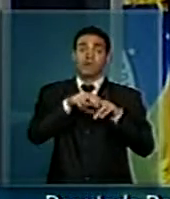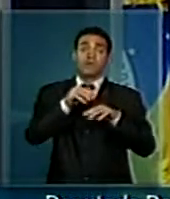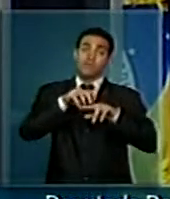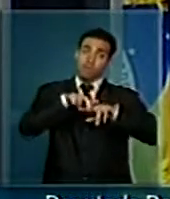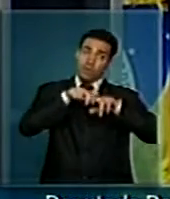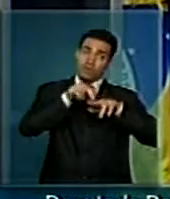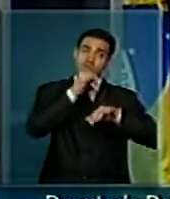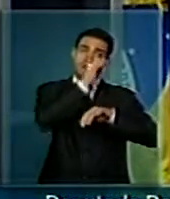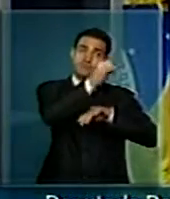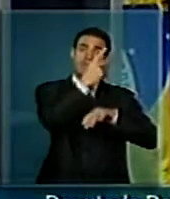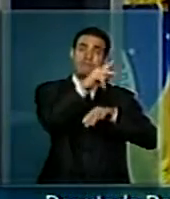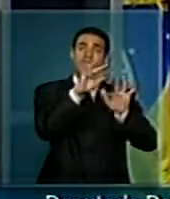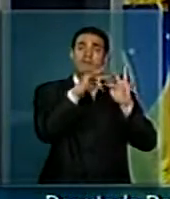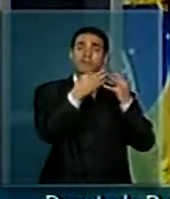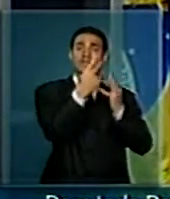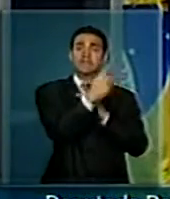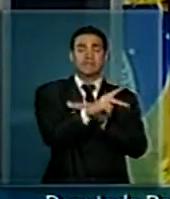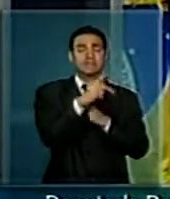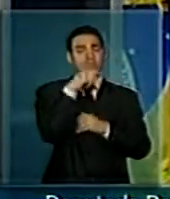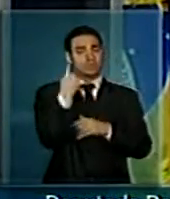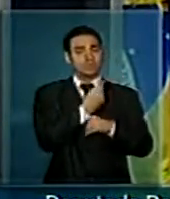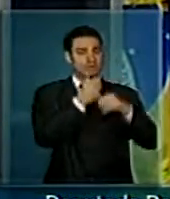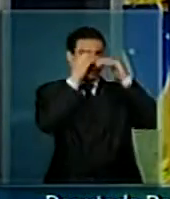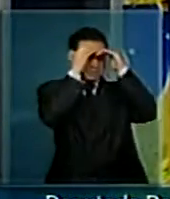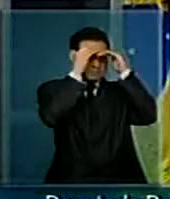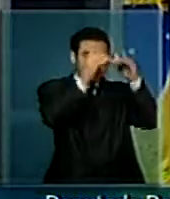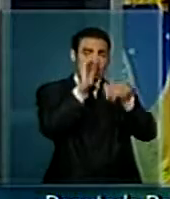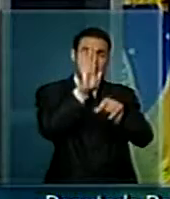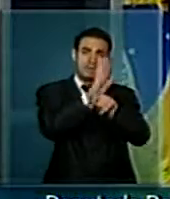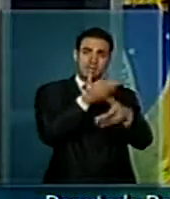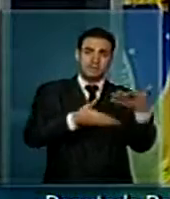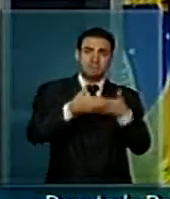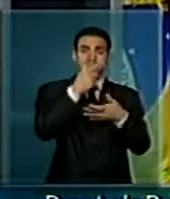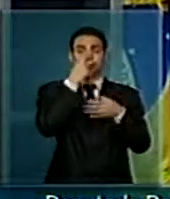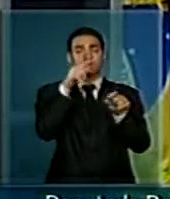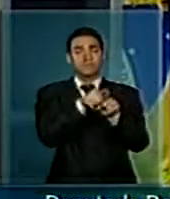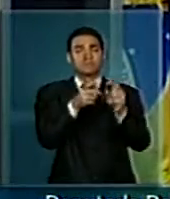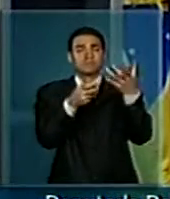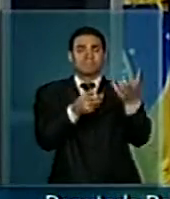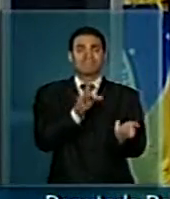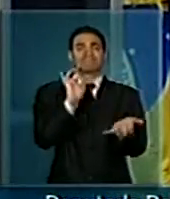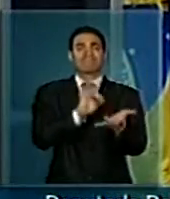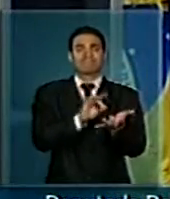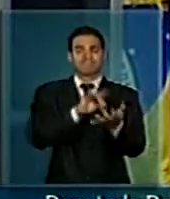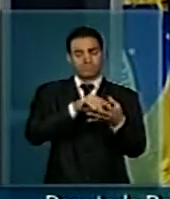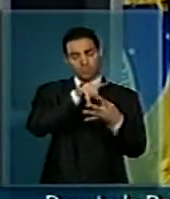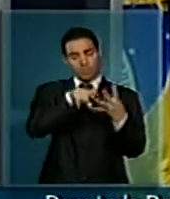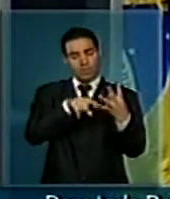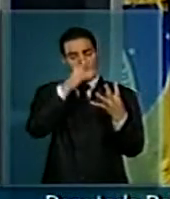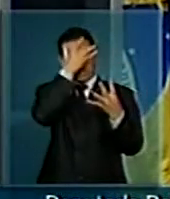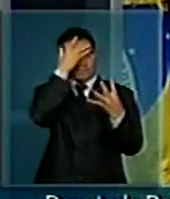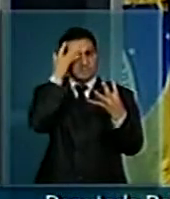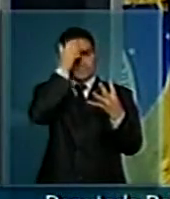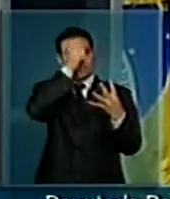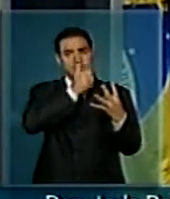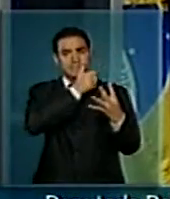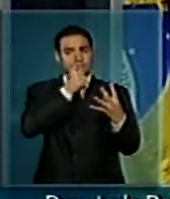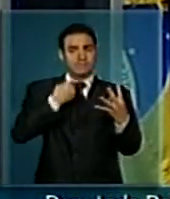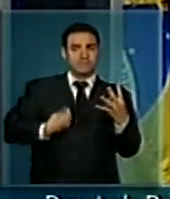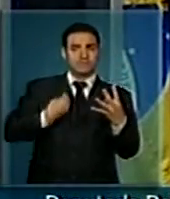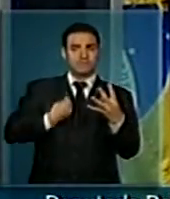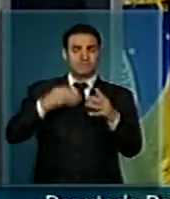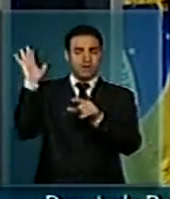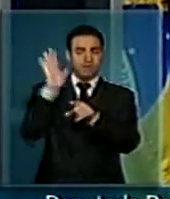nosso respeito, a nossa solidariedade e o reconhecimento a tudo quanto estes nossos mártires fizeram